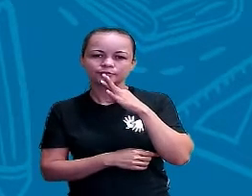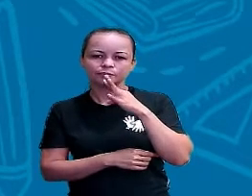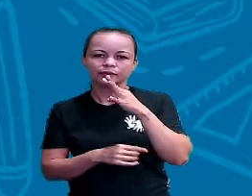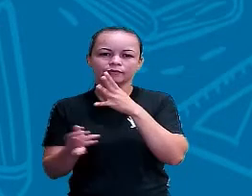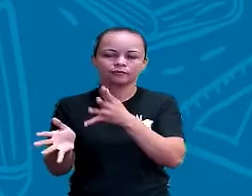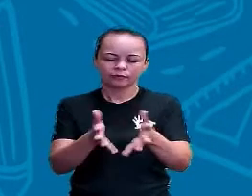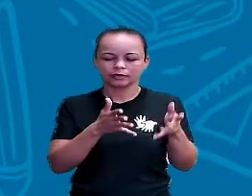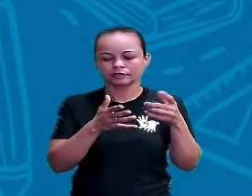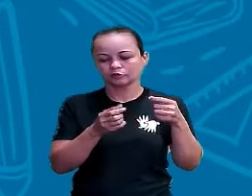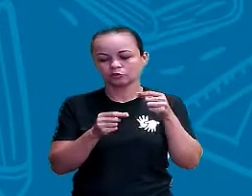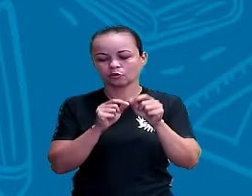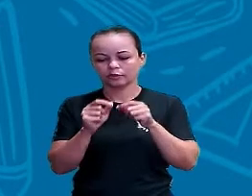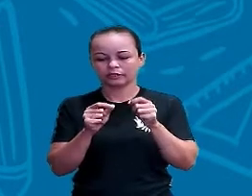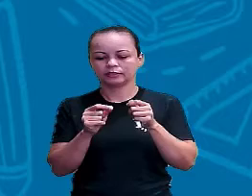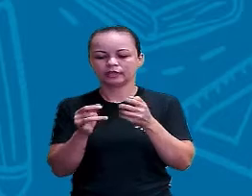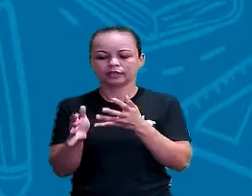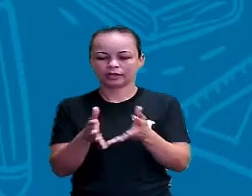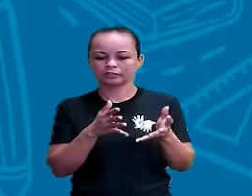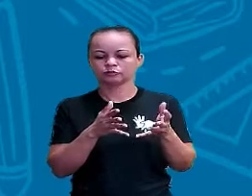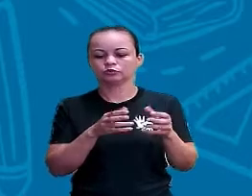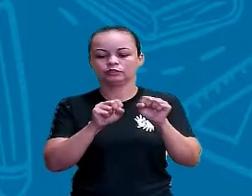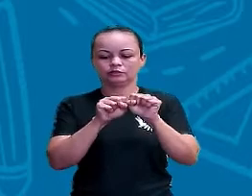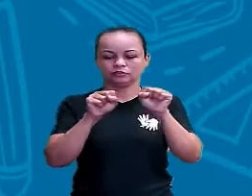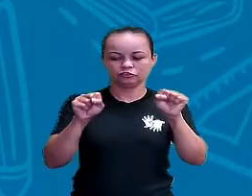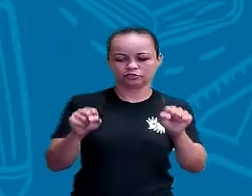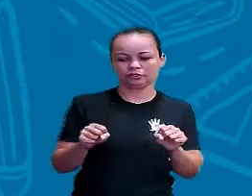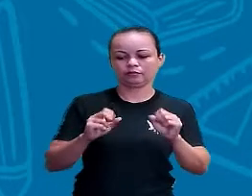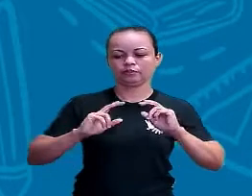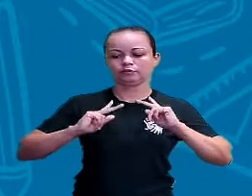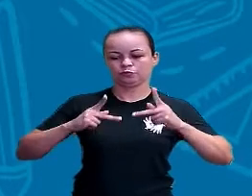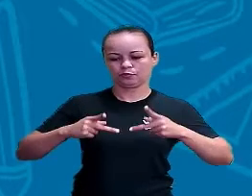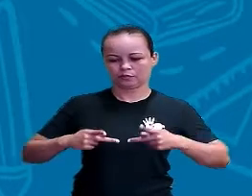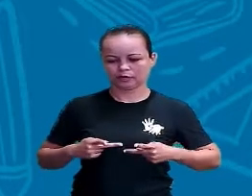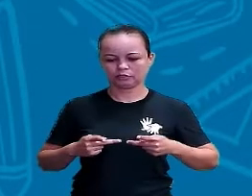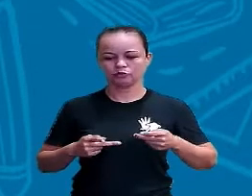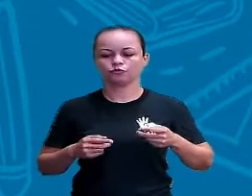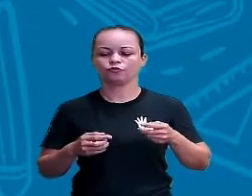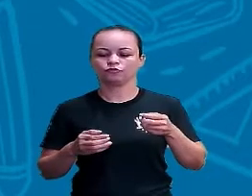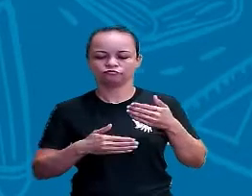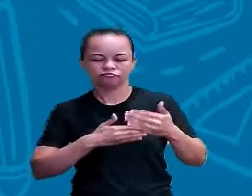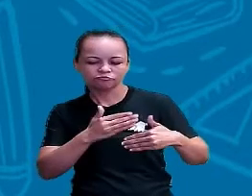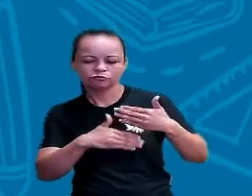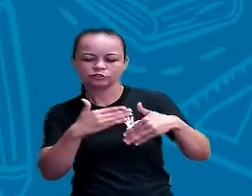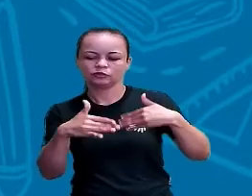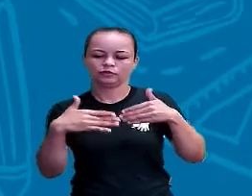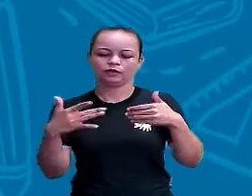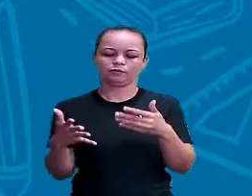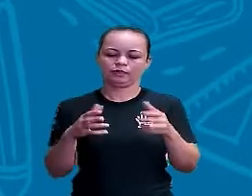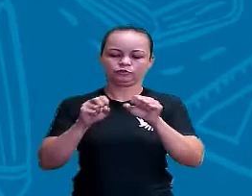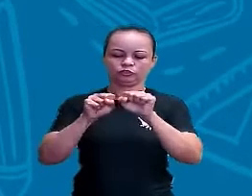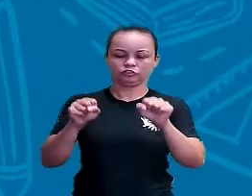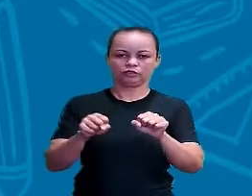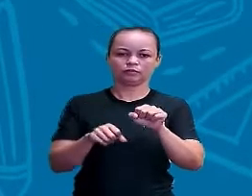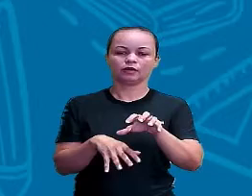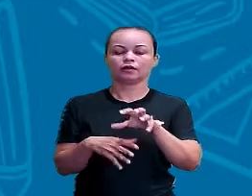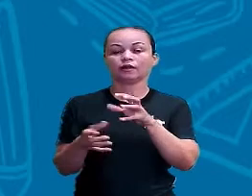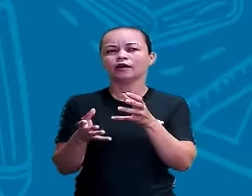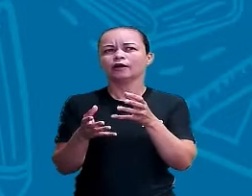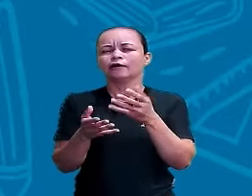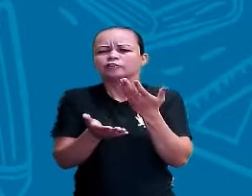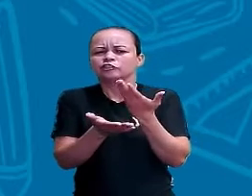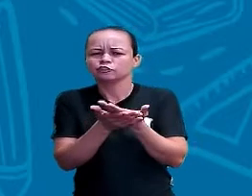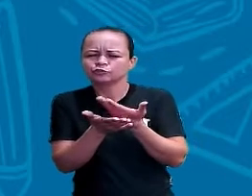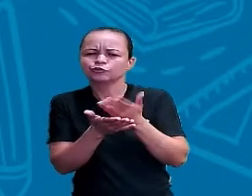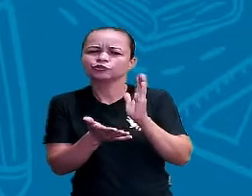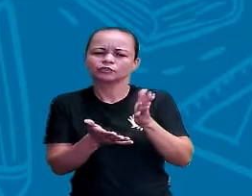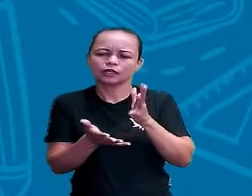dos sistemas humanos. Na nossa última aula, a gente já trabalhou, já estudamos a respeito do sistema circulatório e nessa